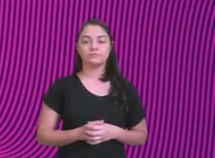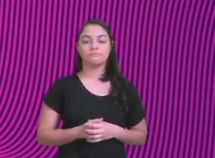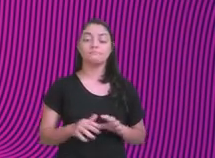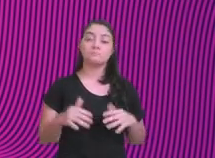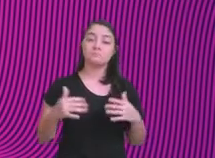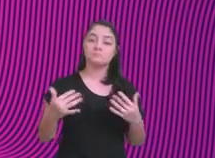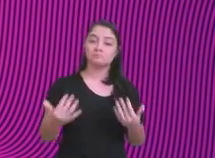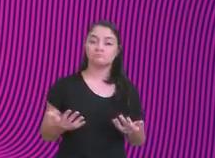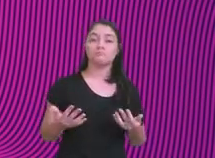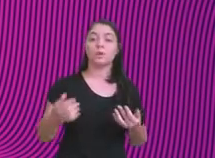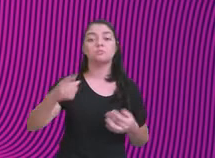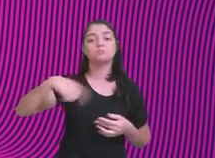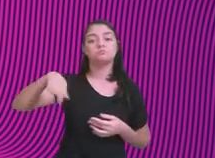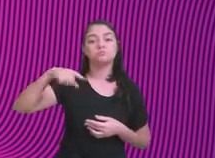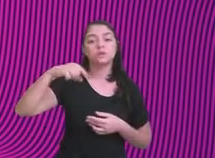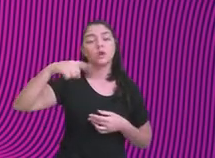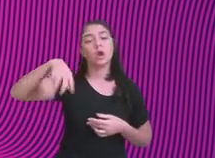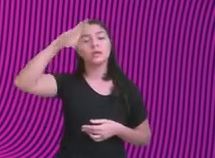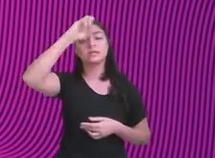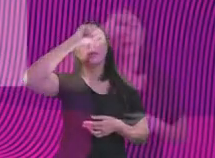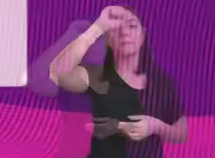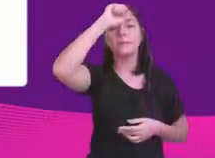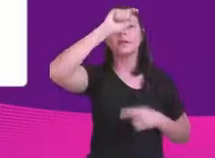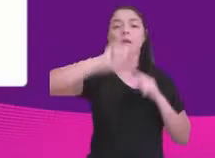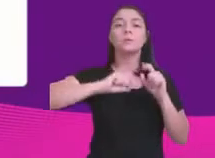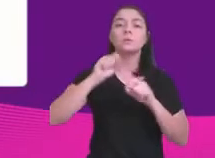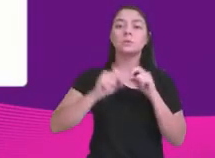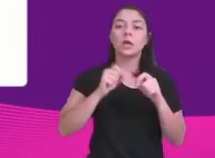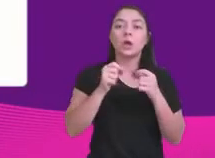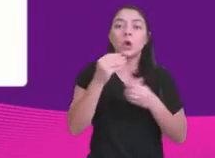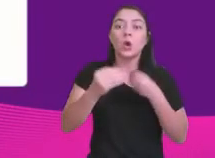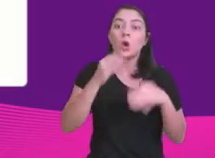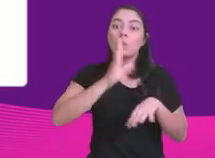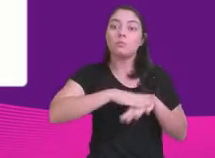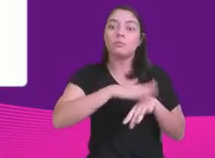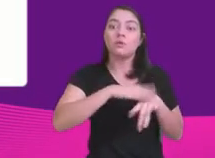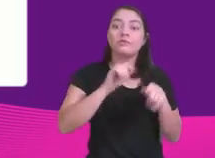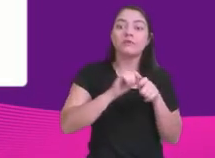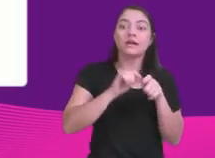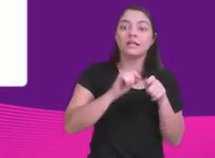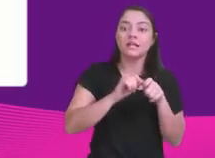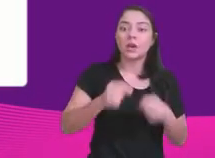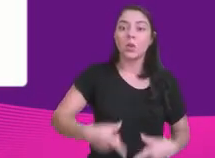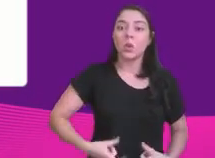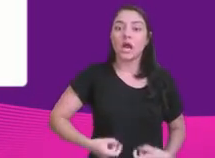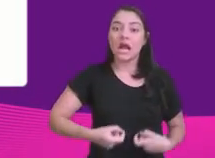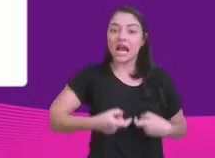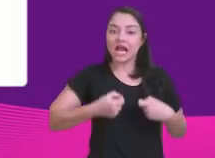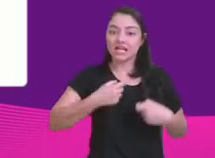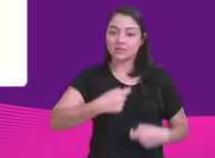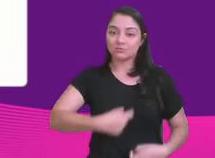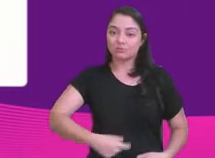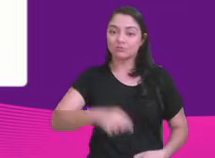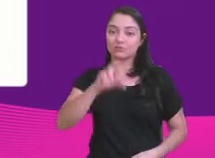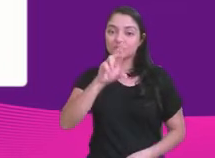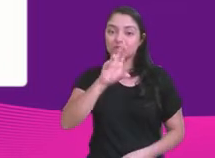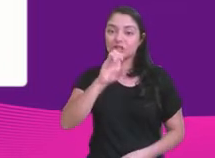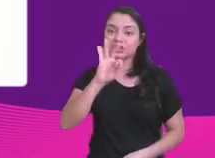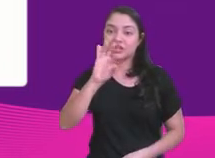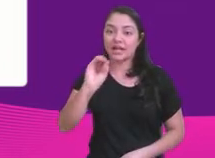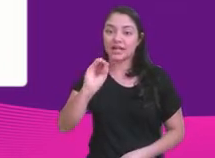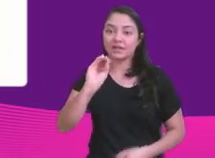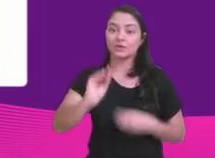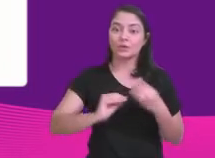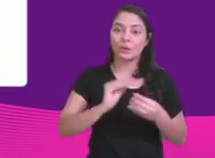desta forma, nós todos aprendemos a executar a cirurgia de câncer de reto conforme descrita pelo Sr. Miles e pelo Sr.